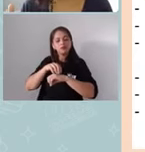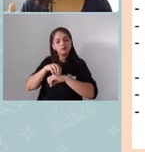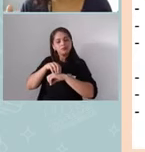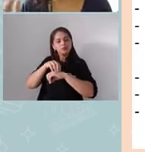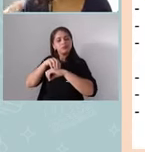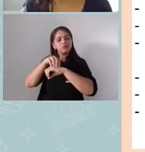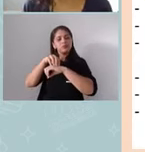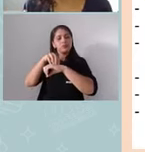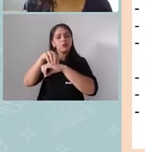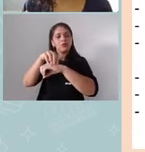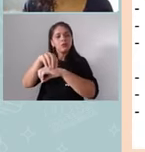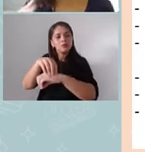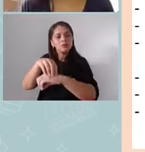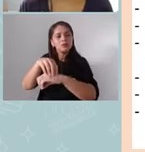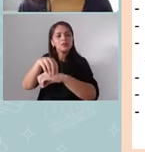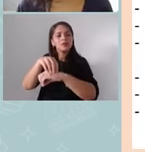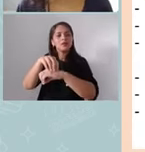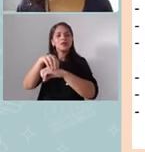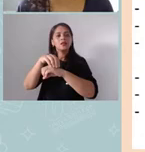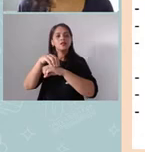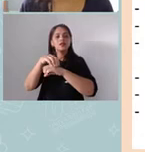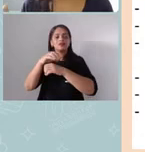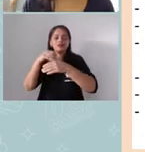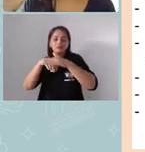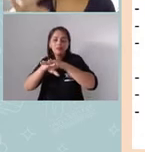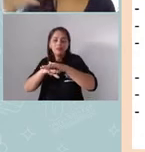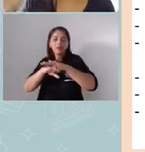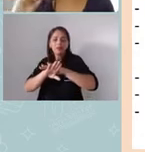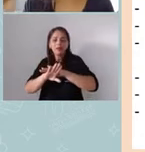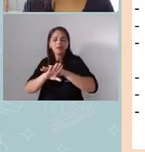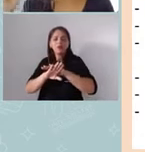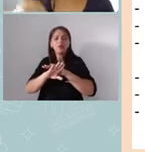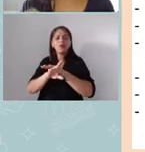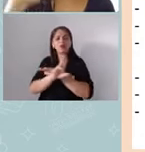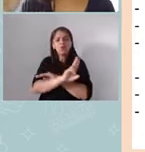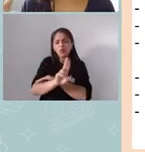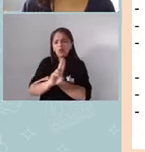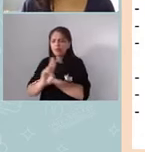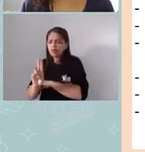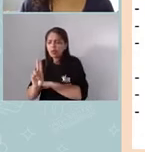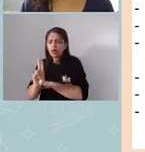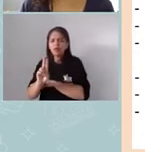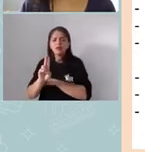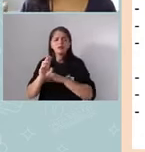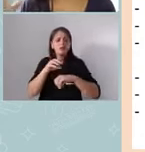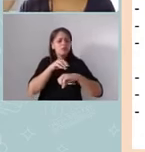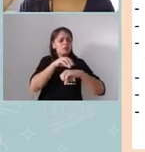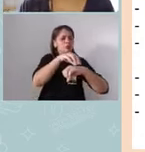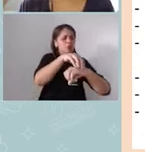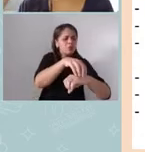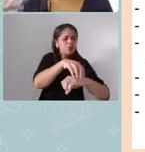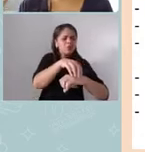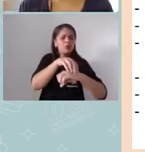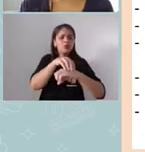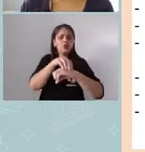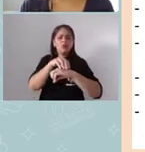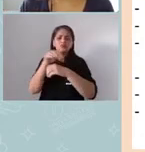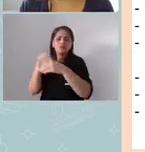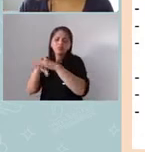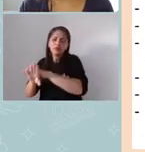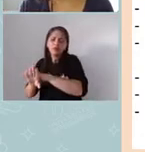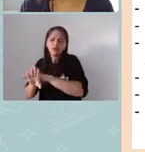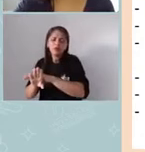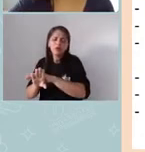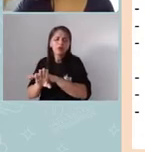que sinônimos. A diferença, são quase sinônimos, né? Quando a gente usa hospedeiro e portador, a gente tá, né,